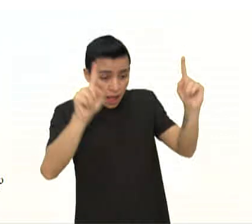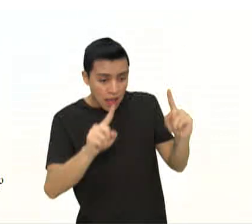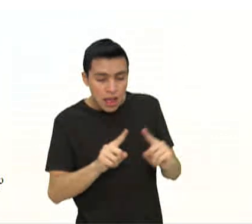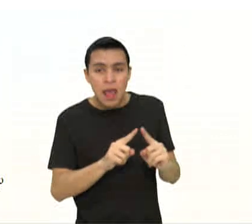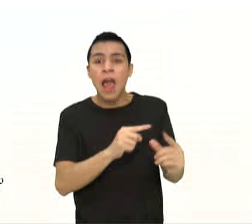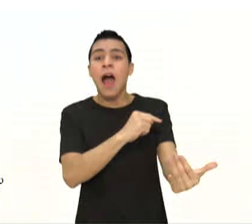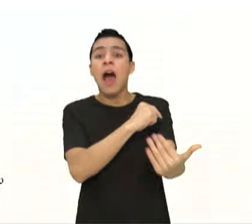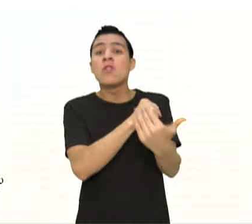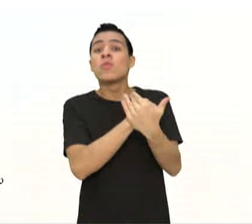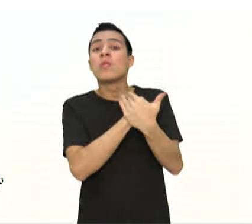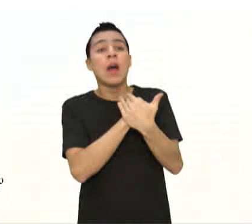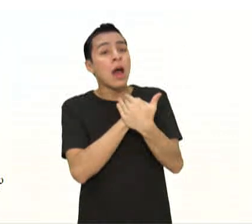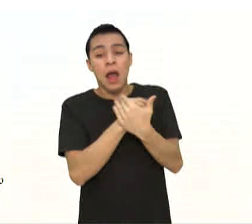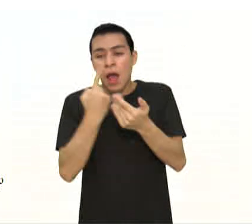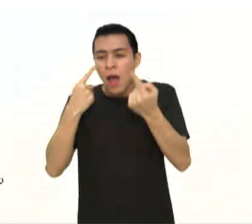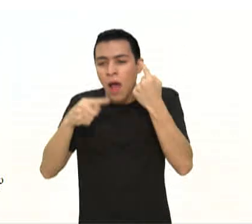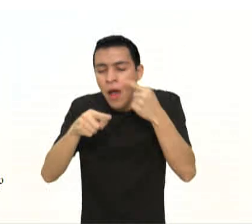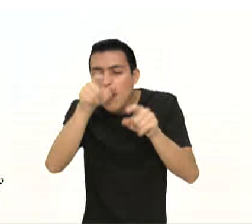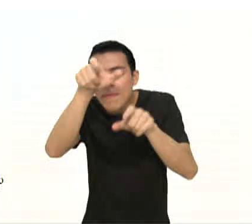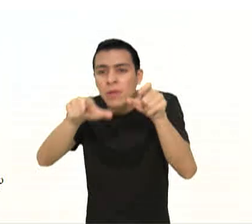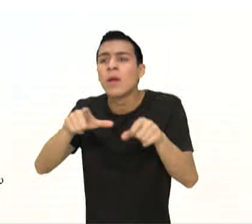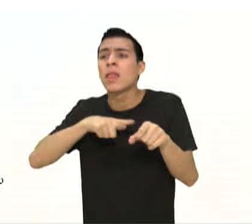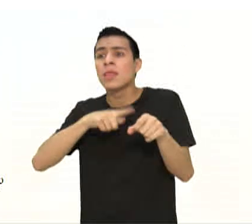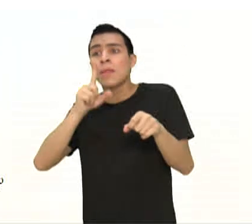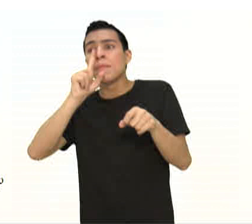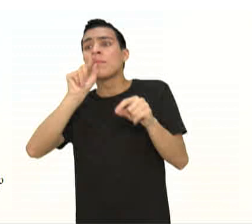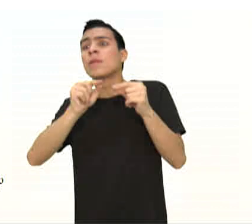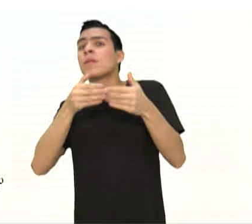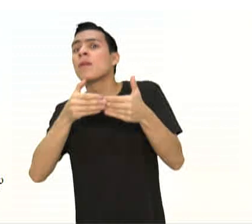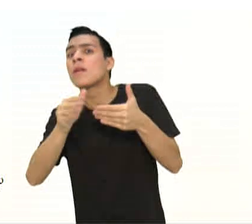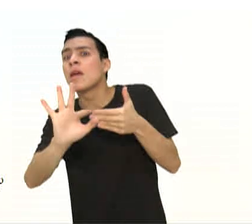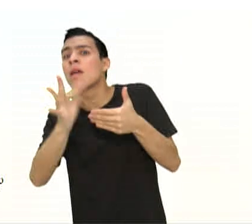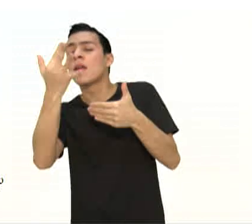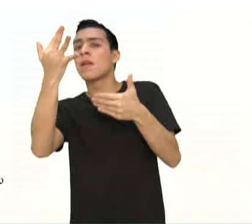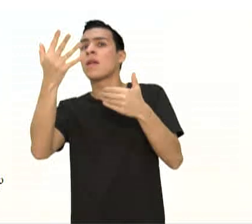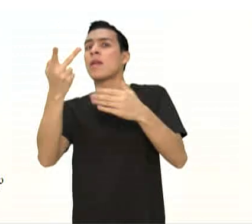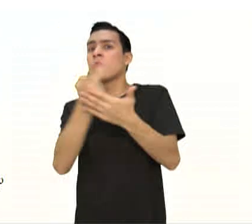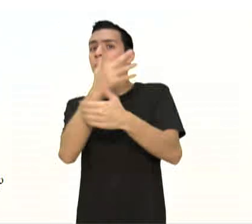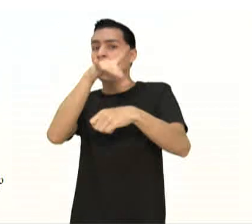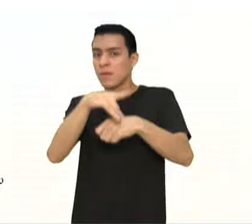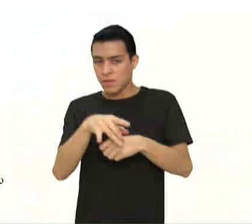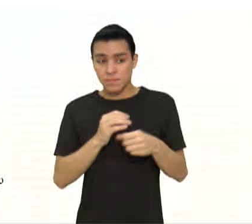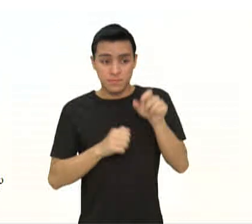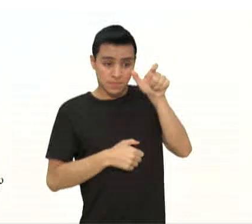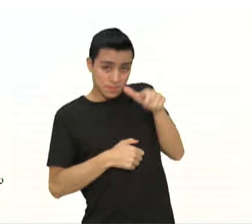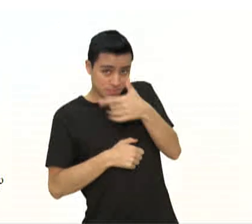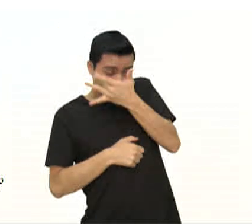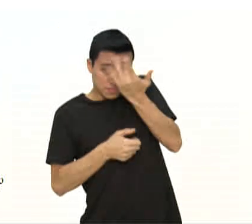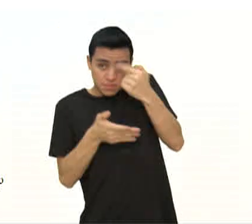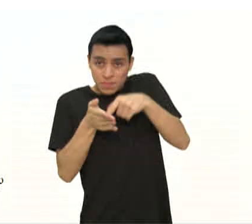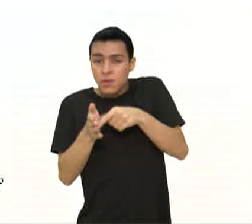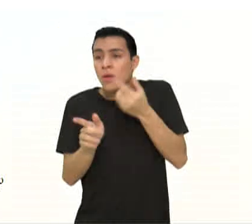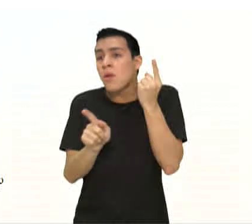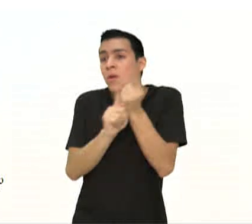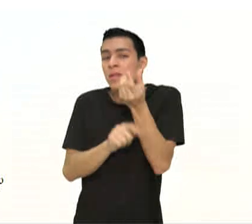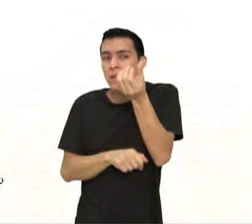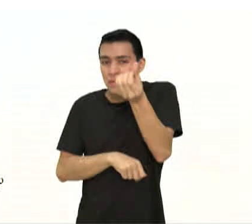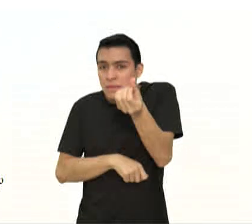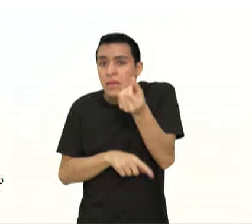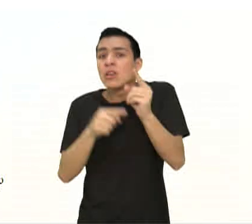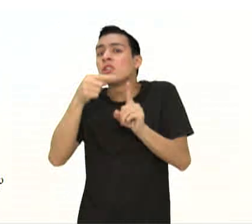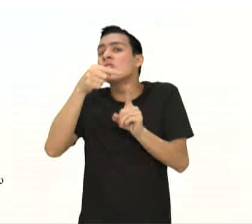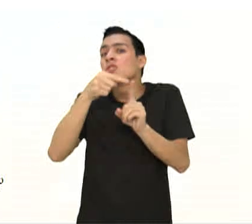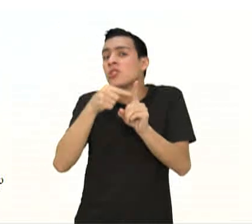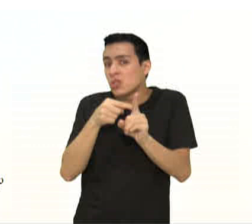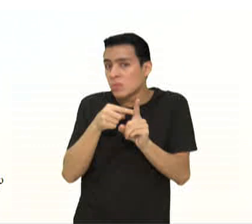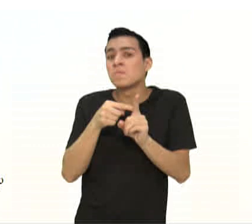com maior risco da doença. Pesquisadores brasileiros descobriram 6 novas mutações nos genes